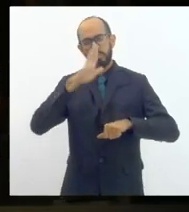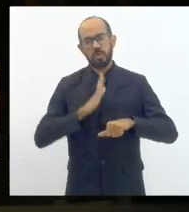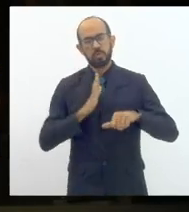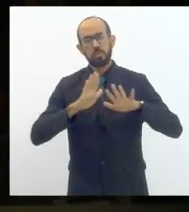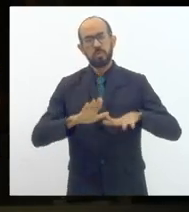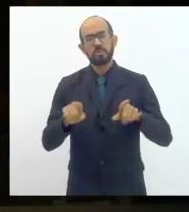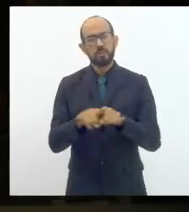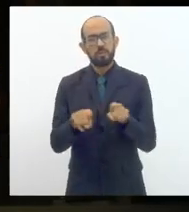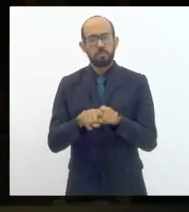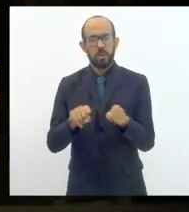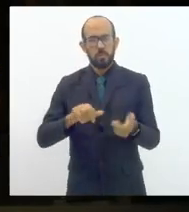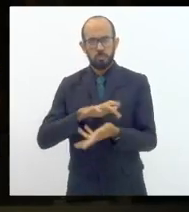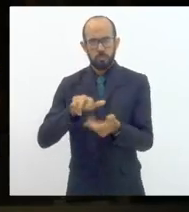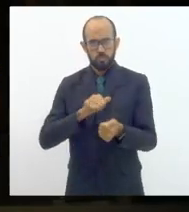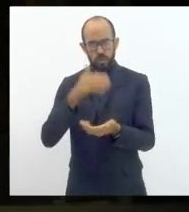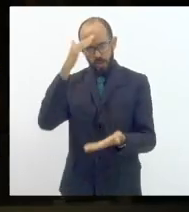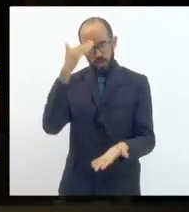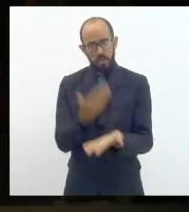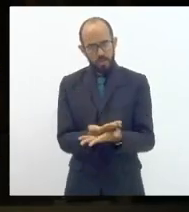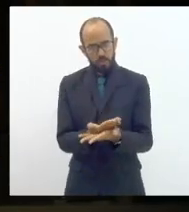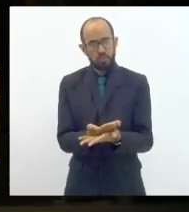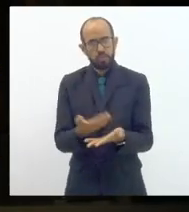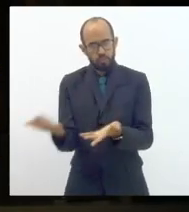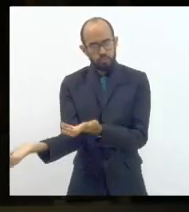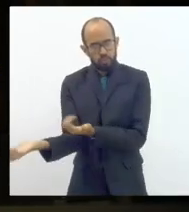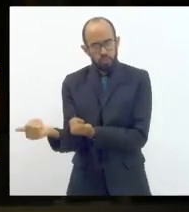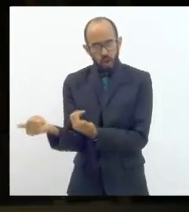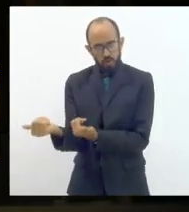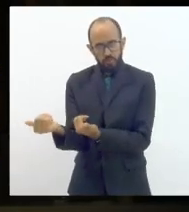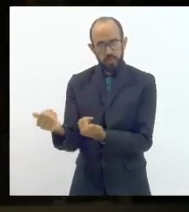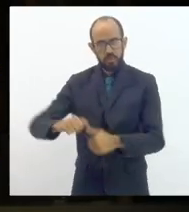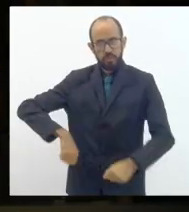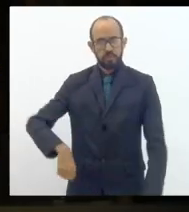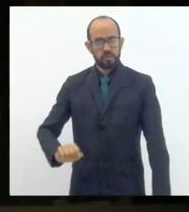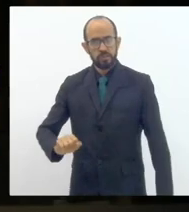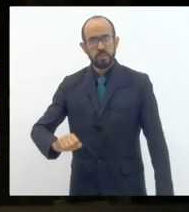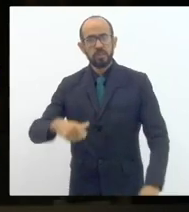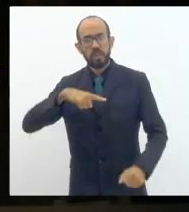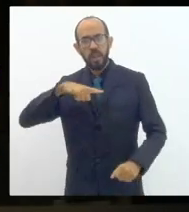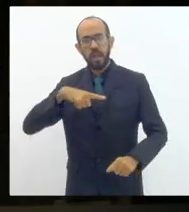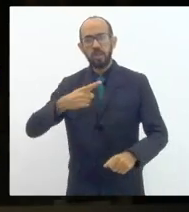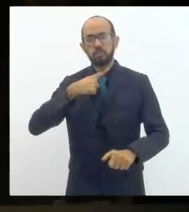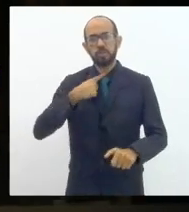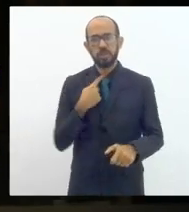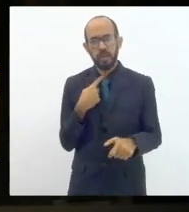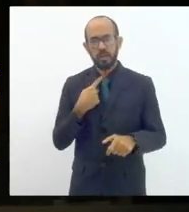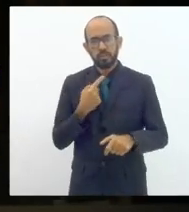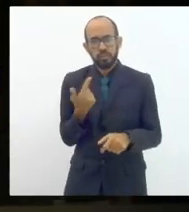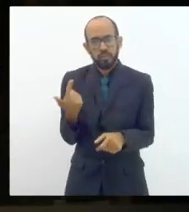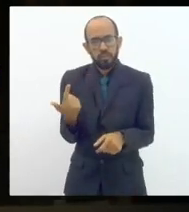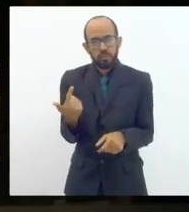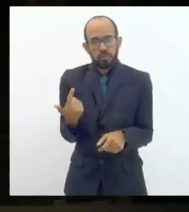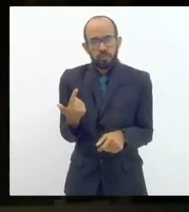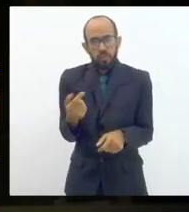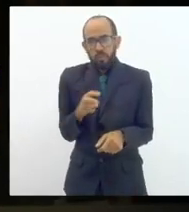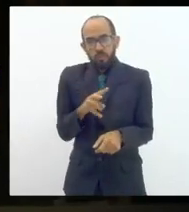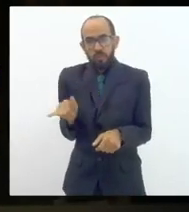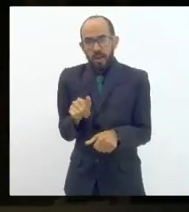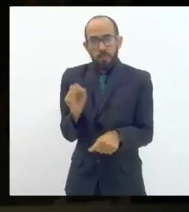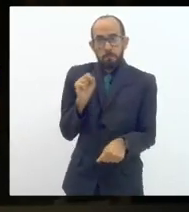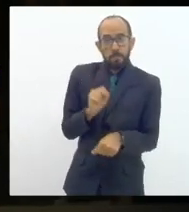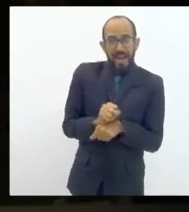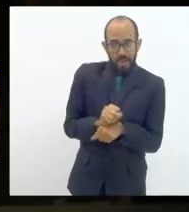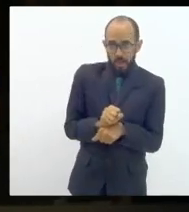todo. Eu creio, acredito em jovens determinados, jovens que não vão parar no meio do caminho, não vão